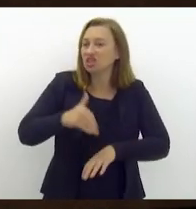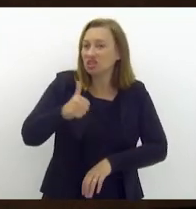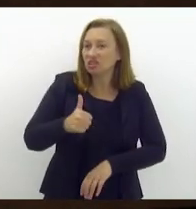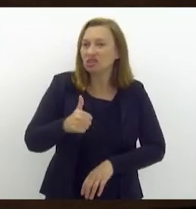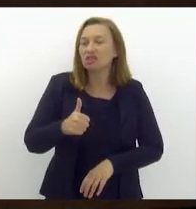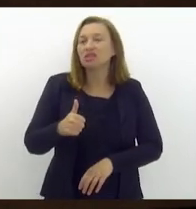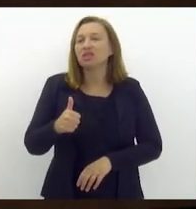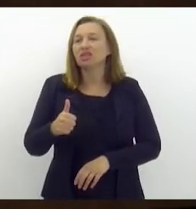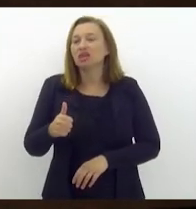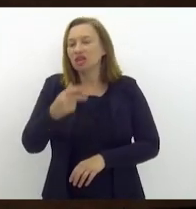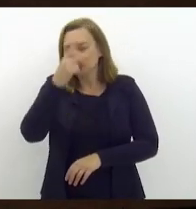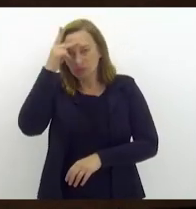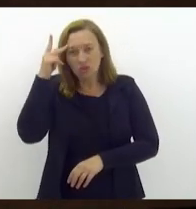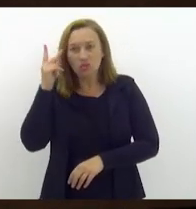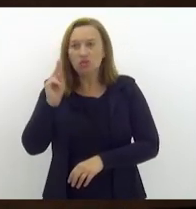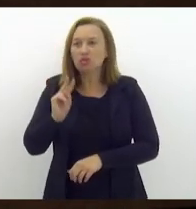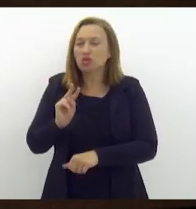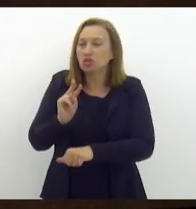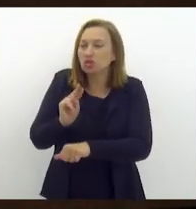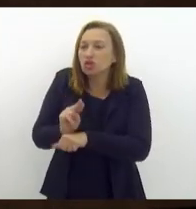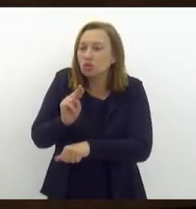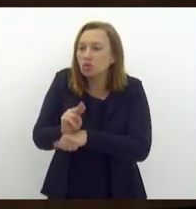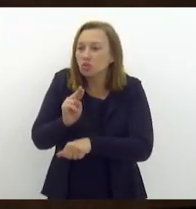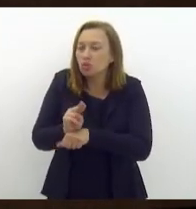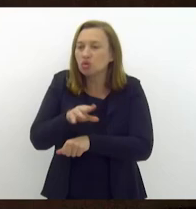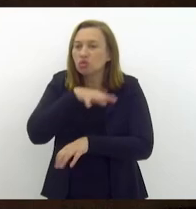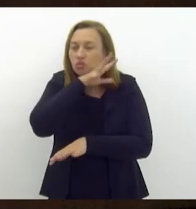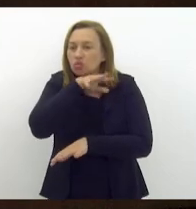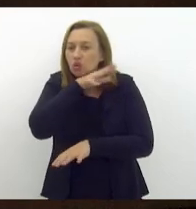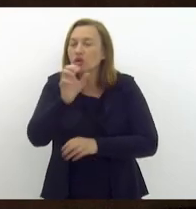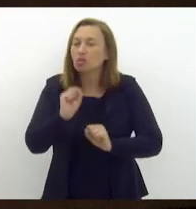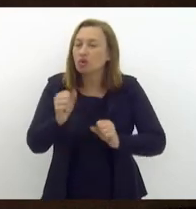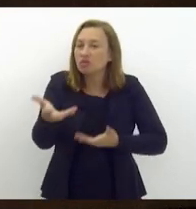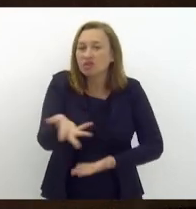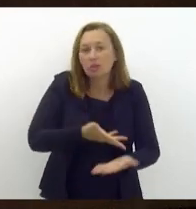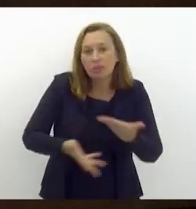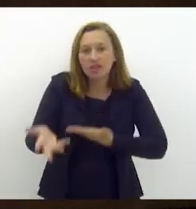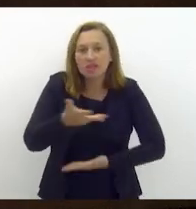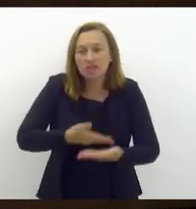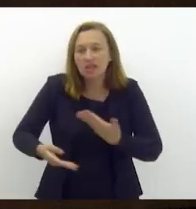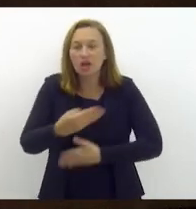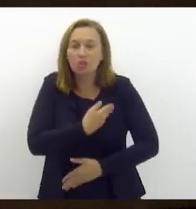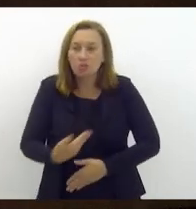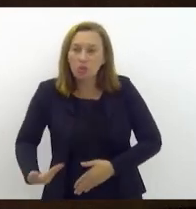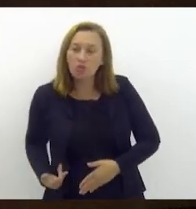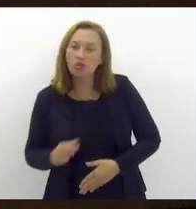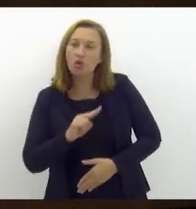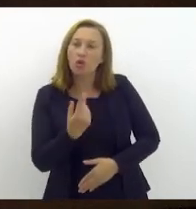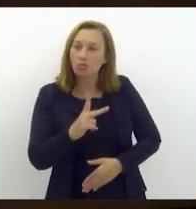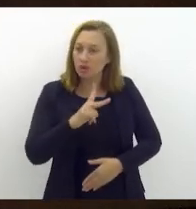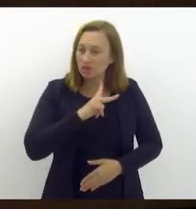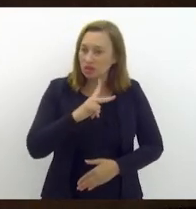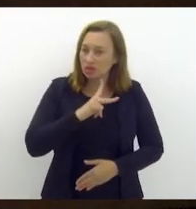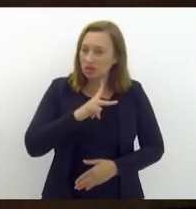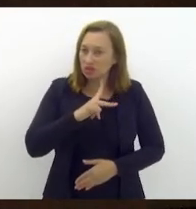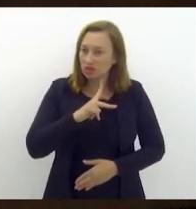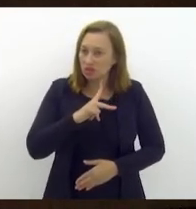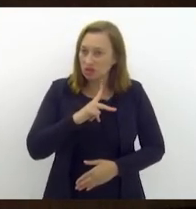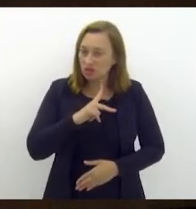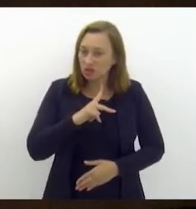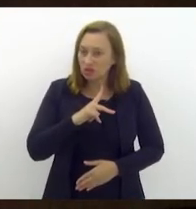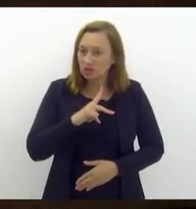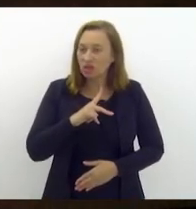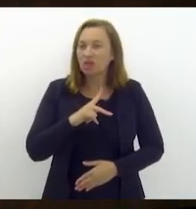esses criadores para que eles possam fazer uma parceria pública-privada através de uma renúncia fiscal do estado do